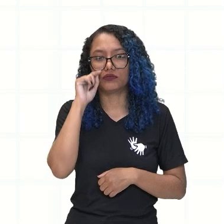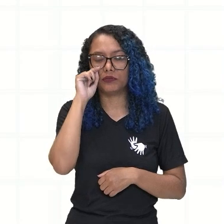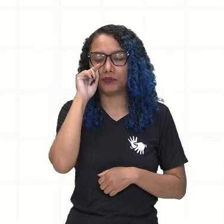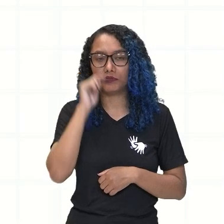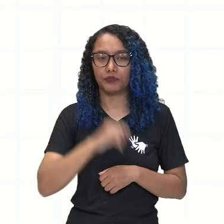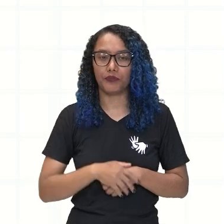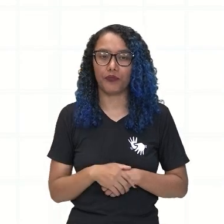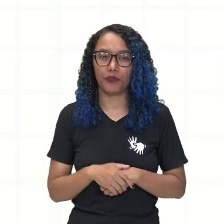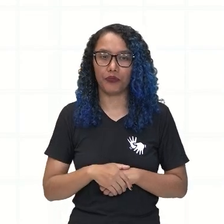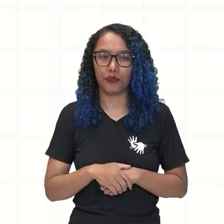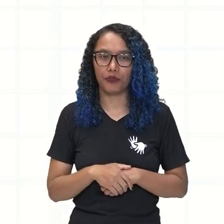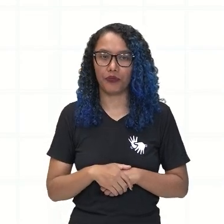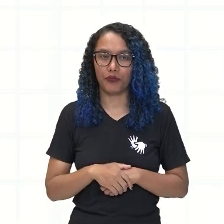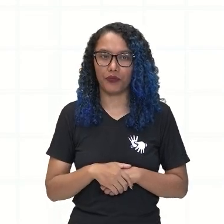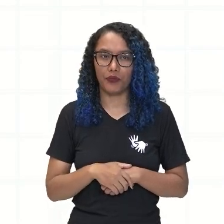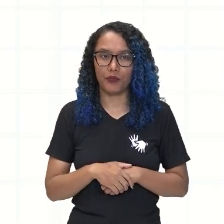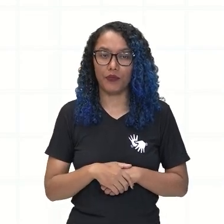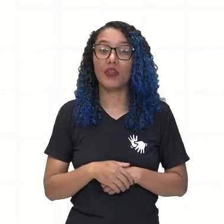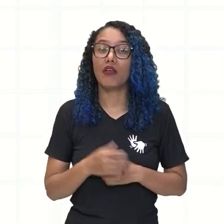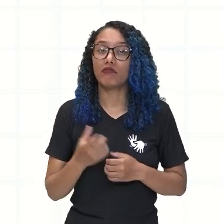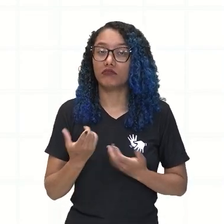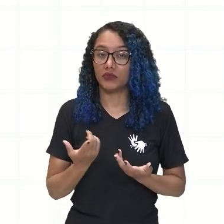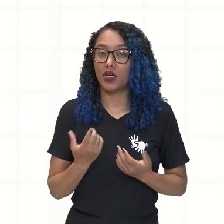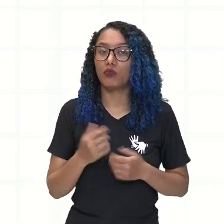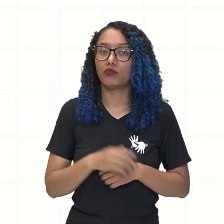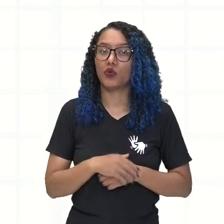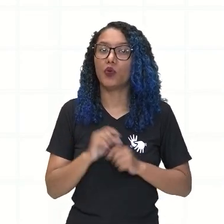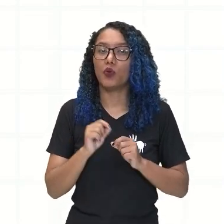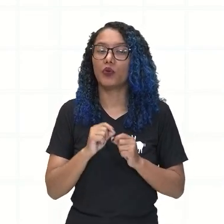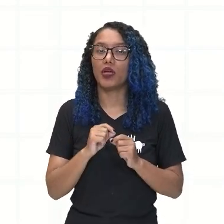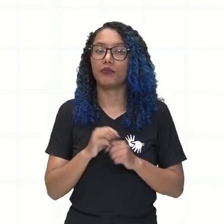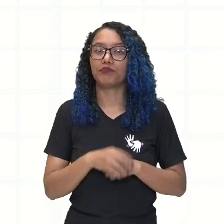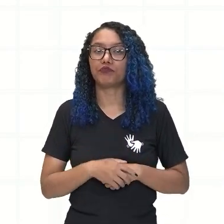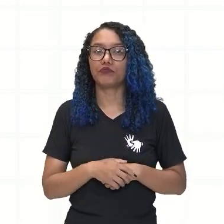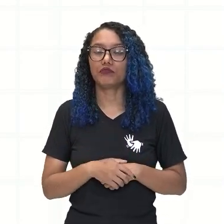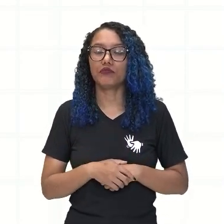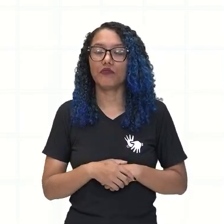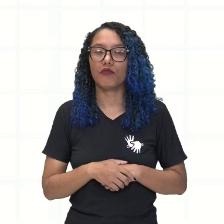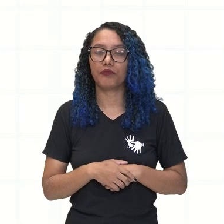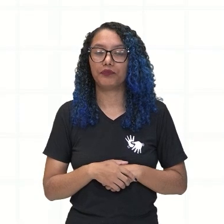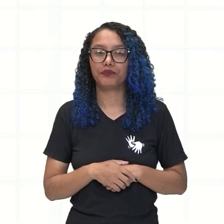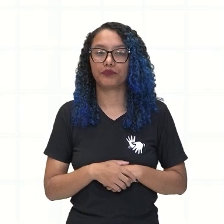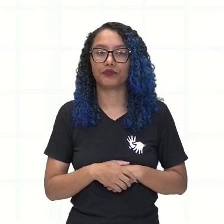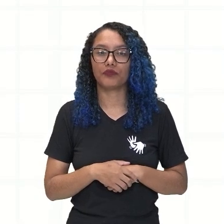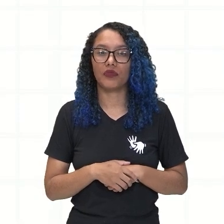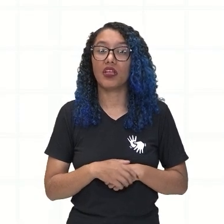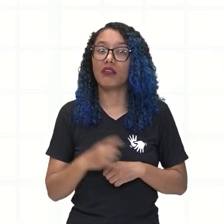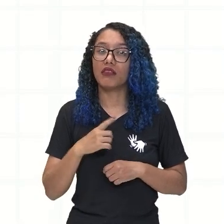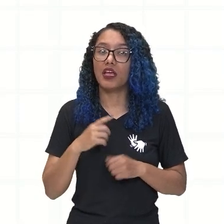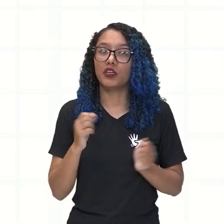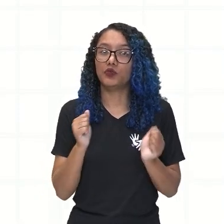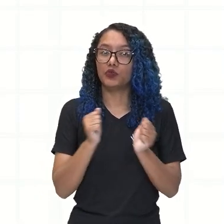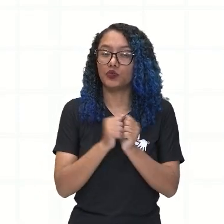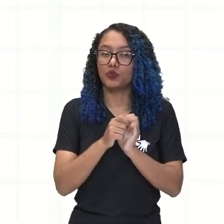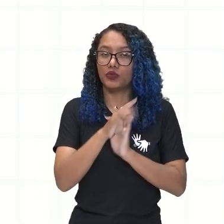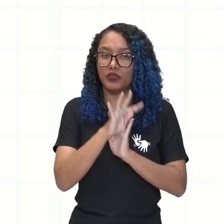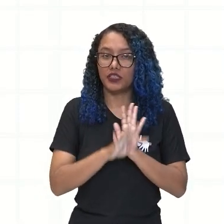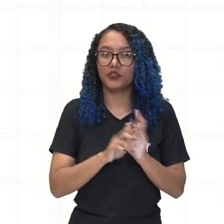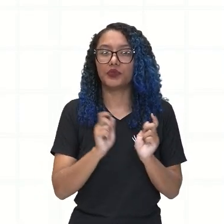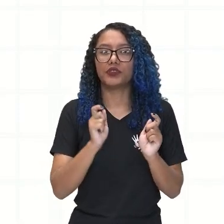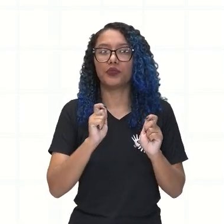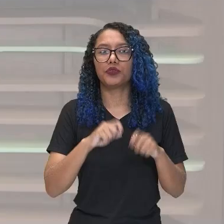acompanhar os textos de divulgação científica para facilitar a